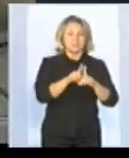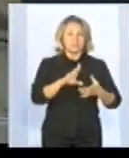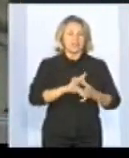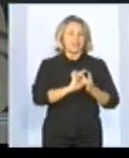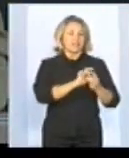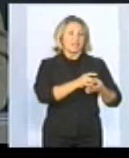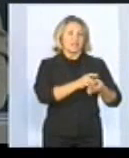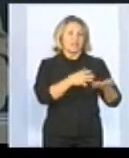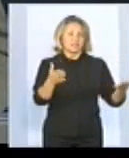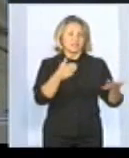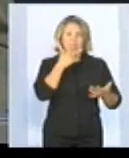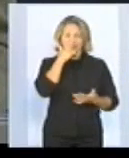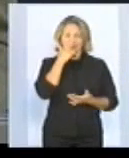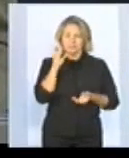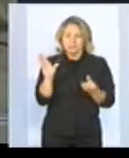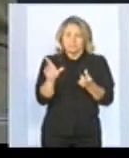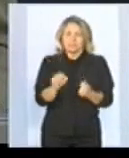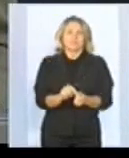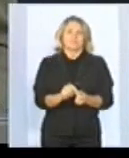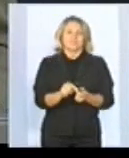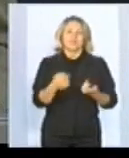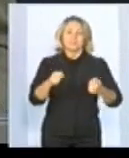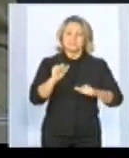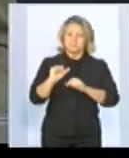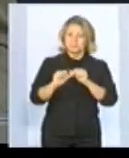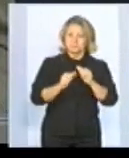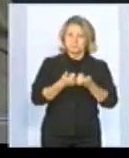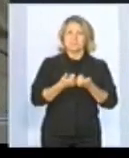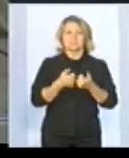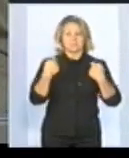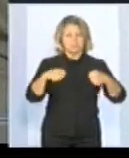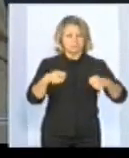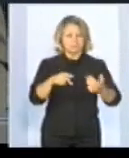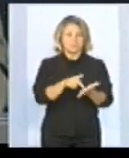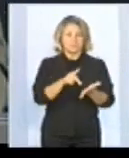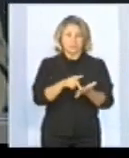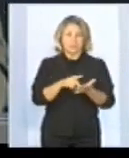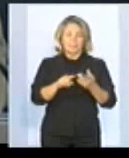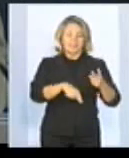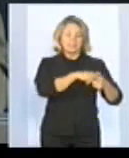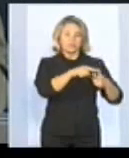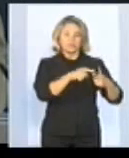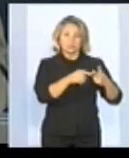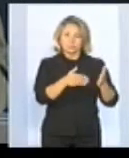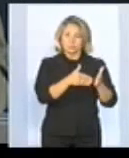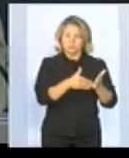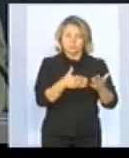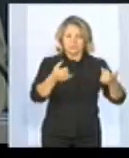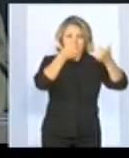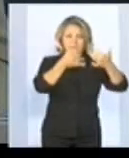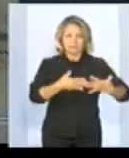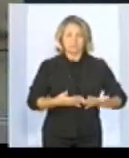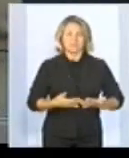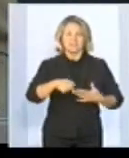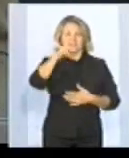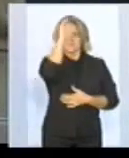não envelhece. Ela envelhece, ela precisa ser alterada, ela precisa ser modificada. E as duas últimas, o incentivo a produtoras e programadoras